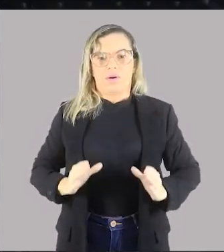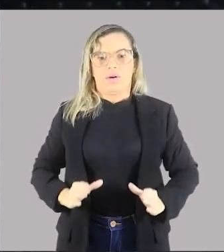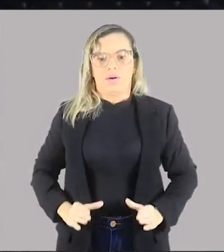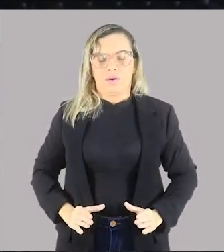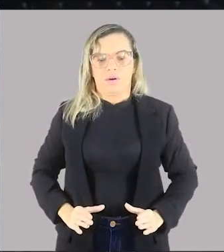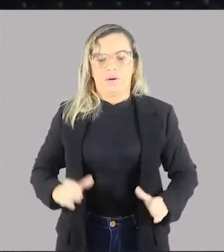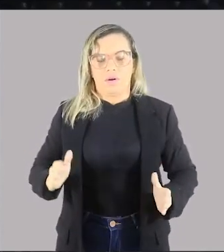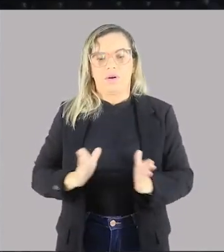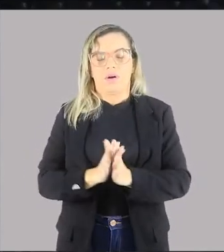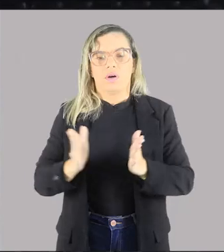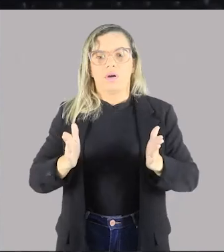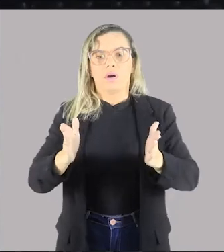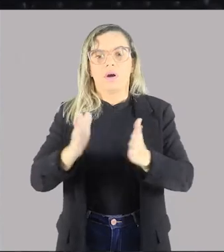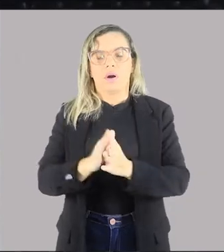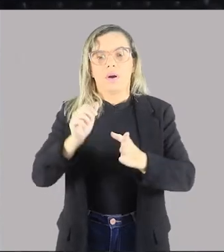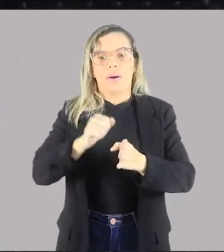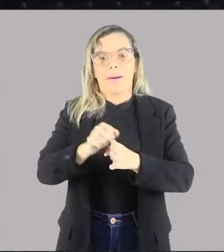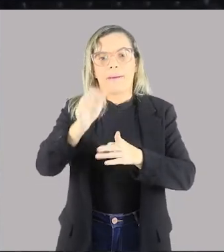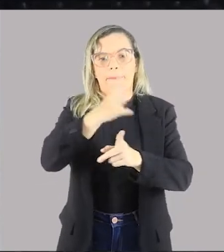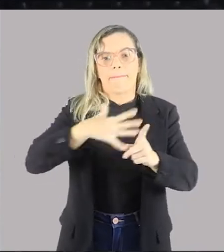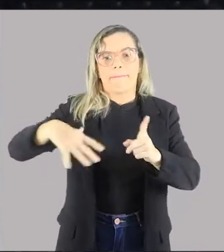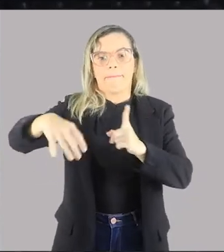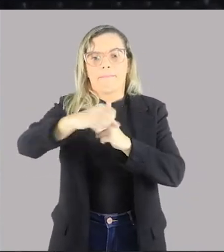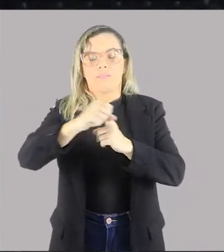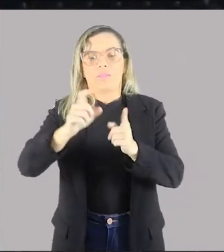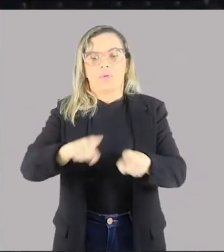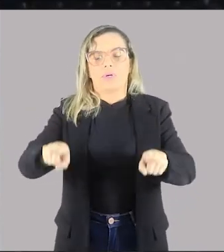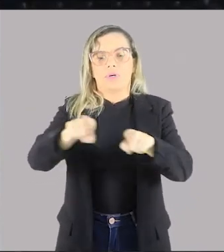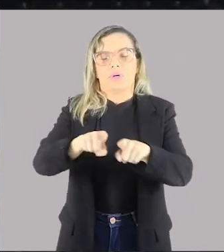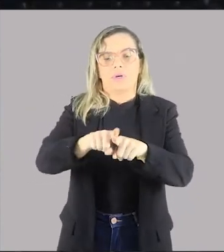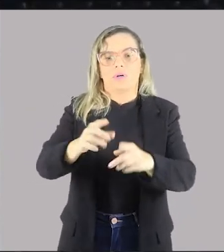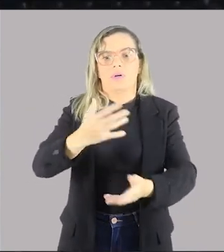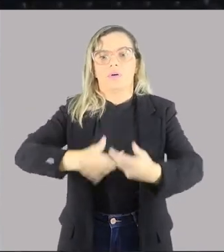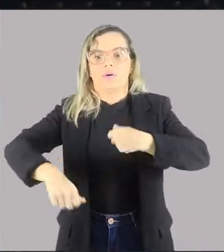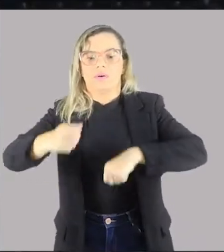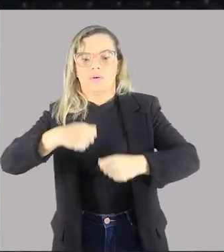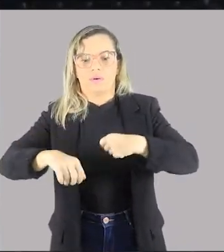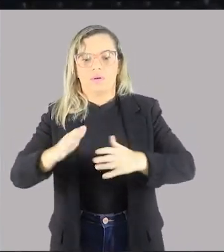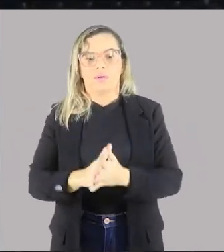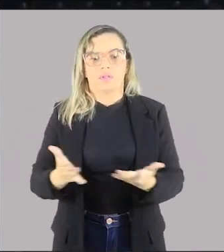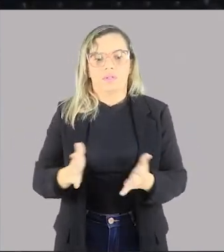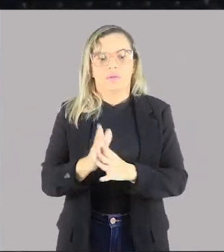a seguir a moralidade social e a moralidade administrativa ao mesmo tempo.